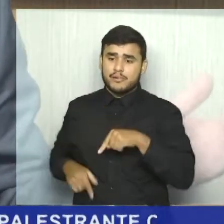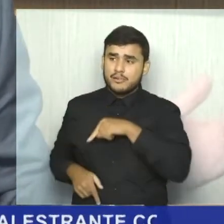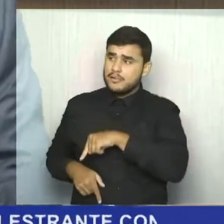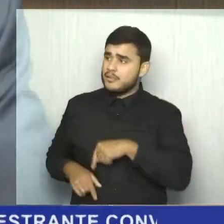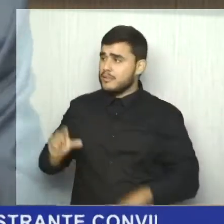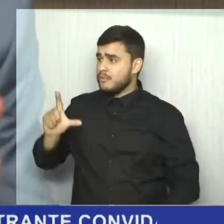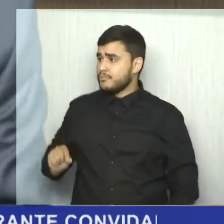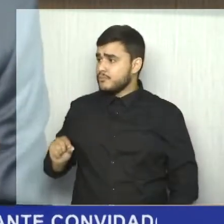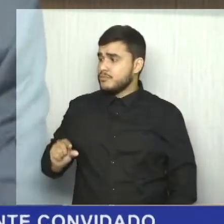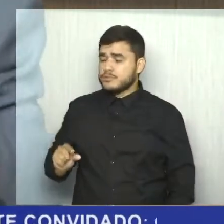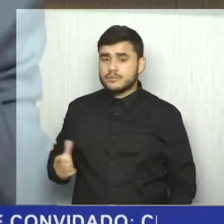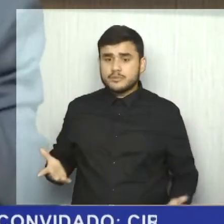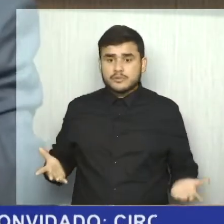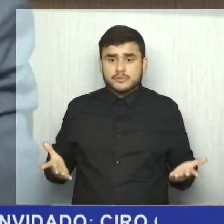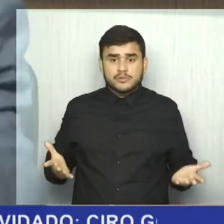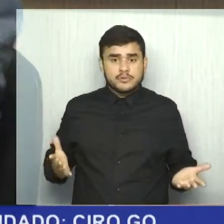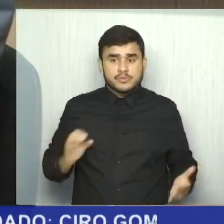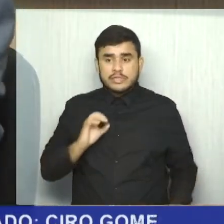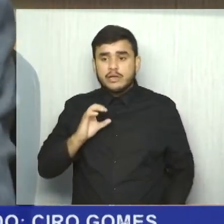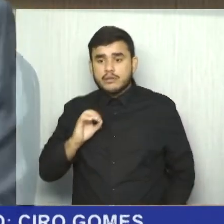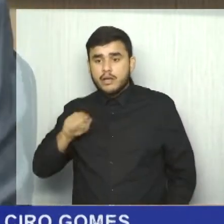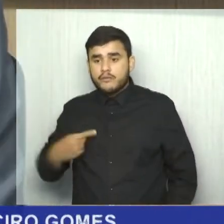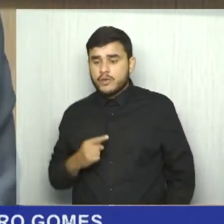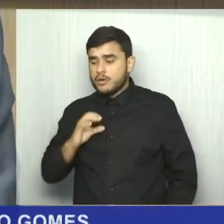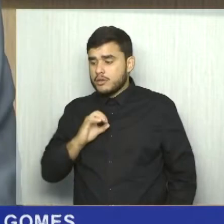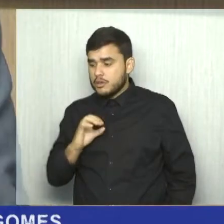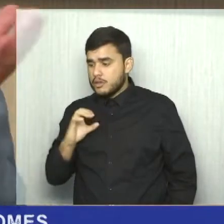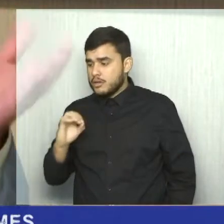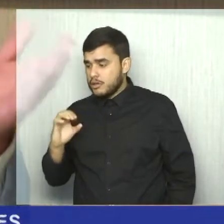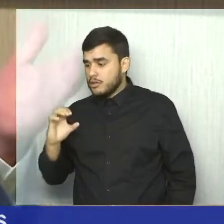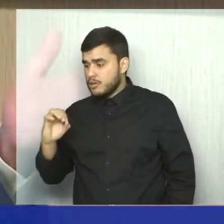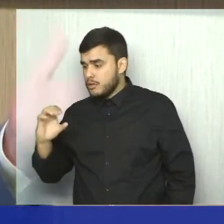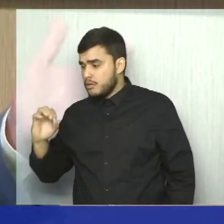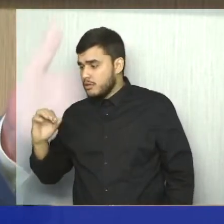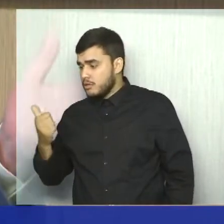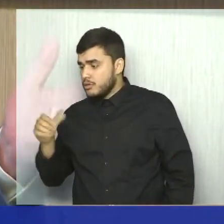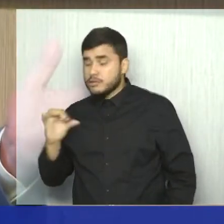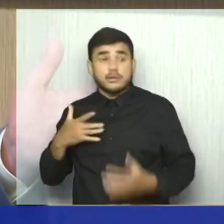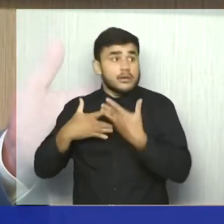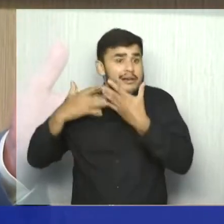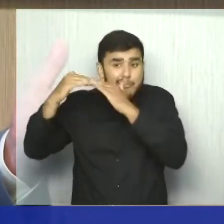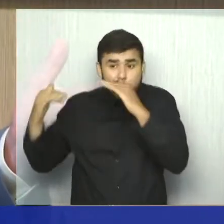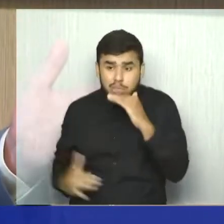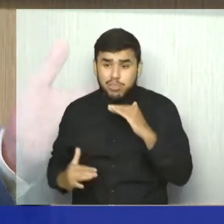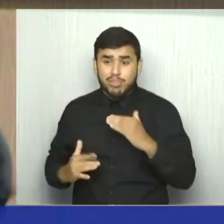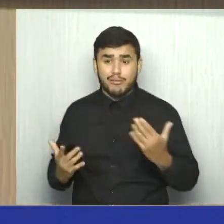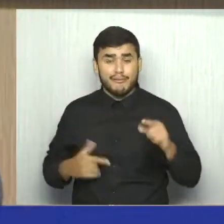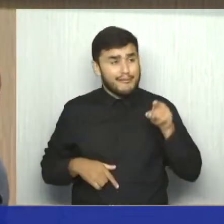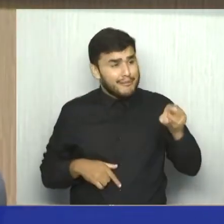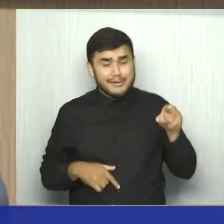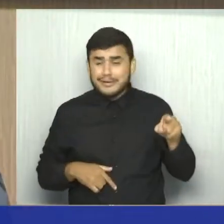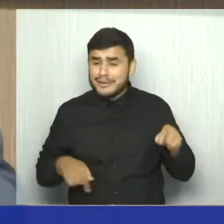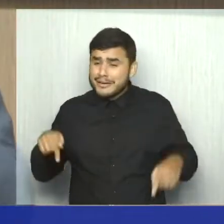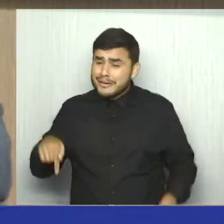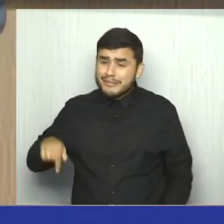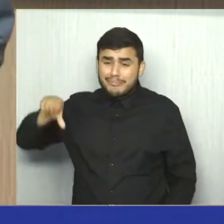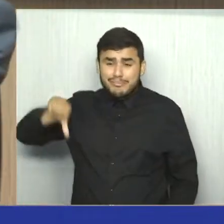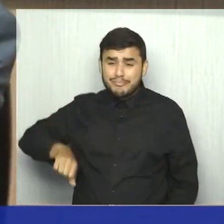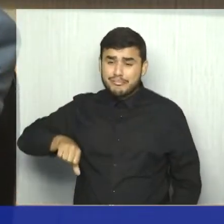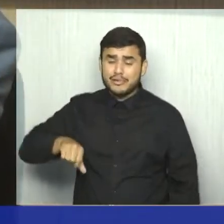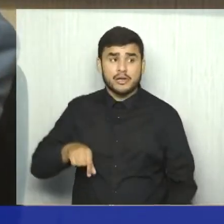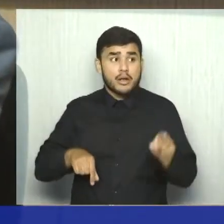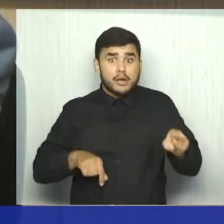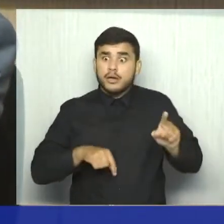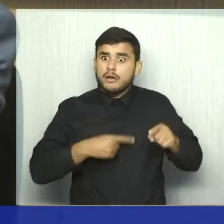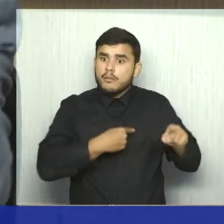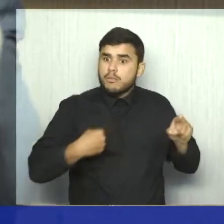Quem que está certo? Eles ou nós? Eu não estou falando de transplantar institucionalidade, não, estou falando da economia política. Qual é o papel da indústria? O Brasil era 1/3